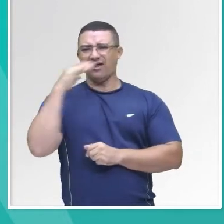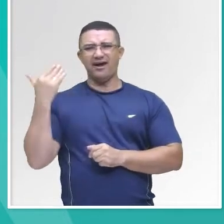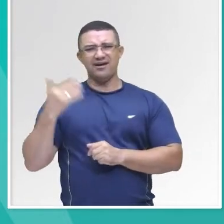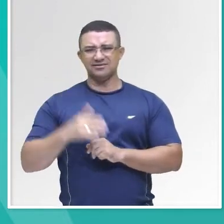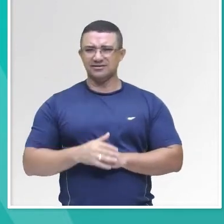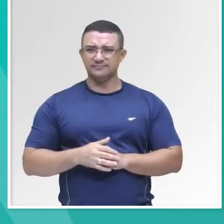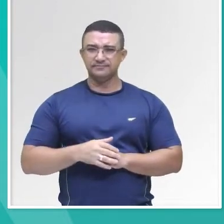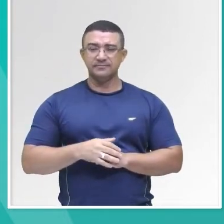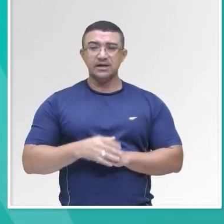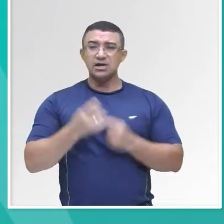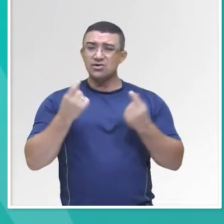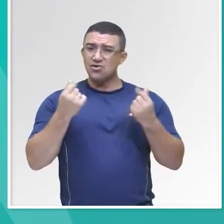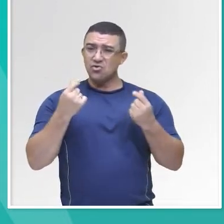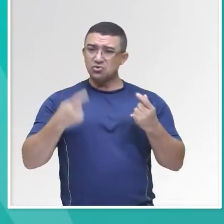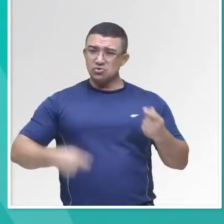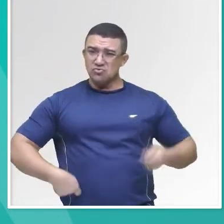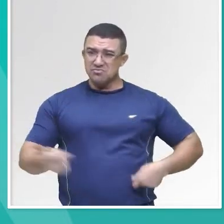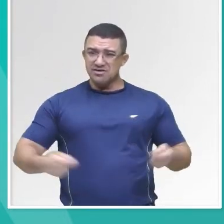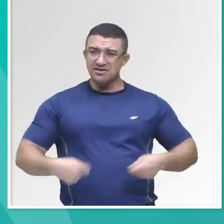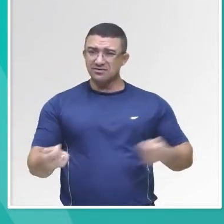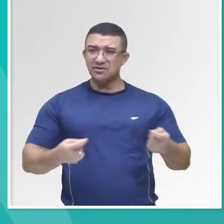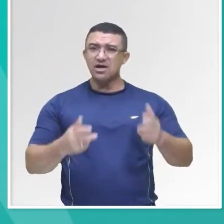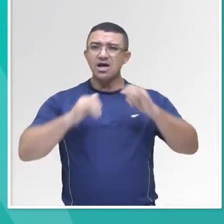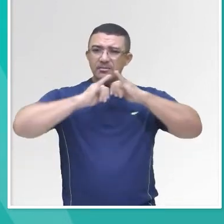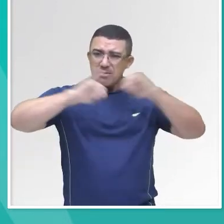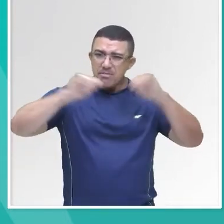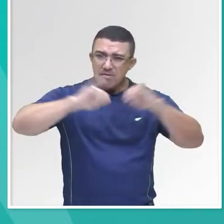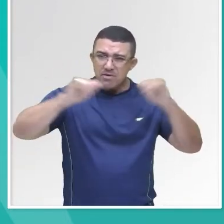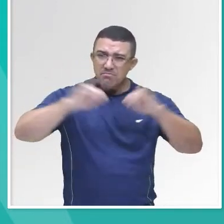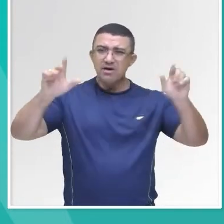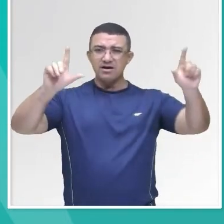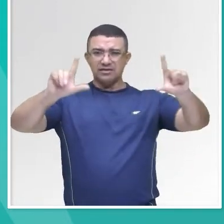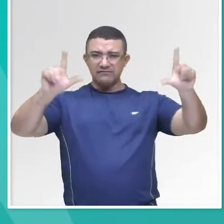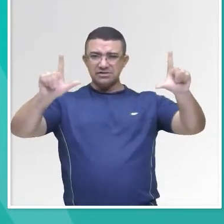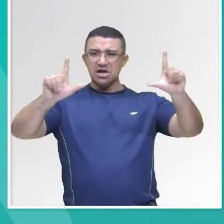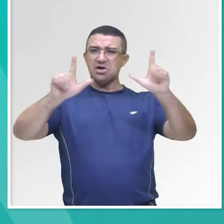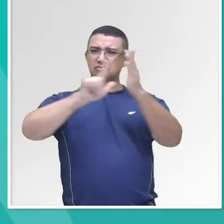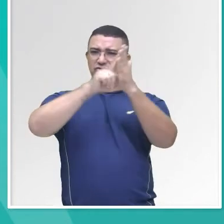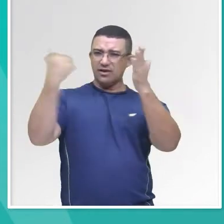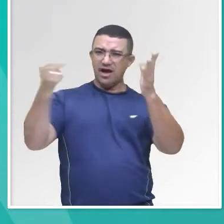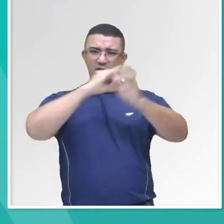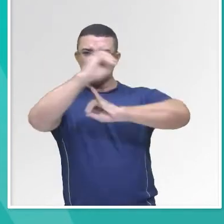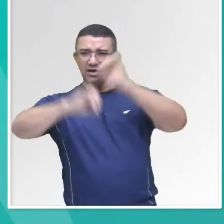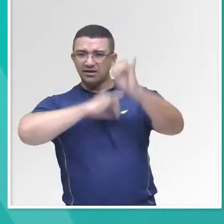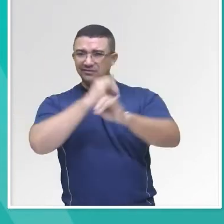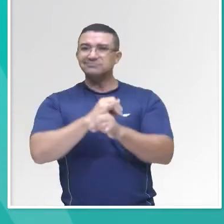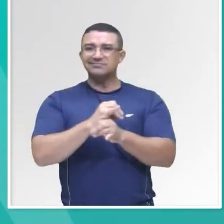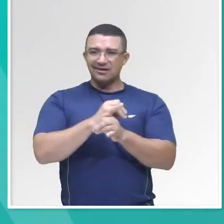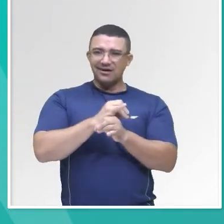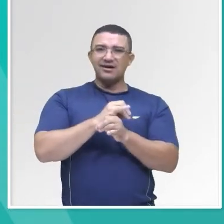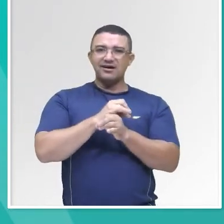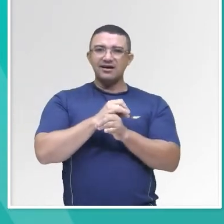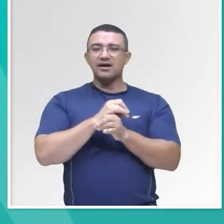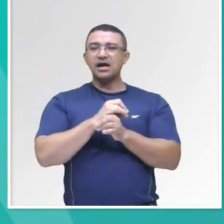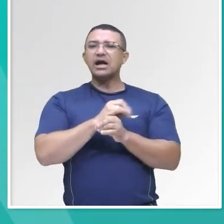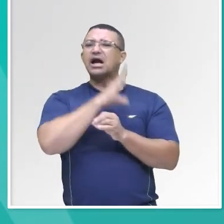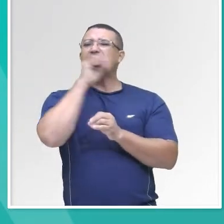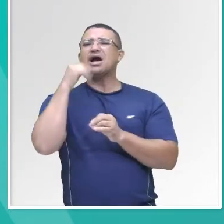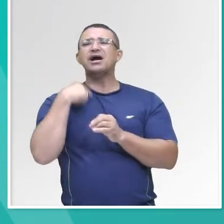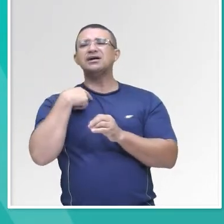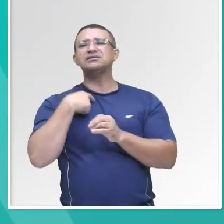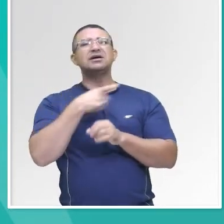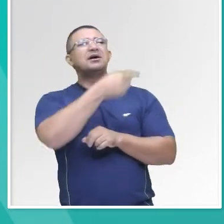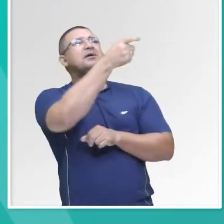o consumismo, as propagandas, elas levam justamente a quê? A comprar, aos pais comprar, aos filhos,